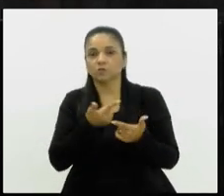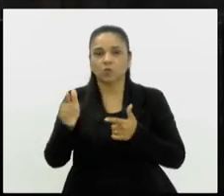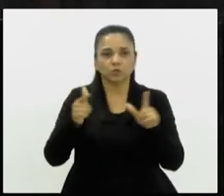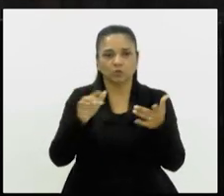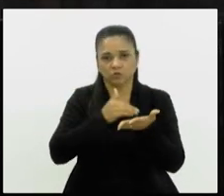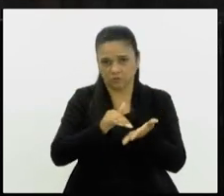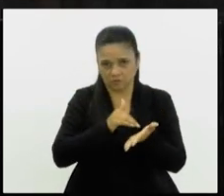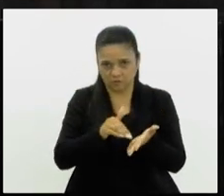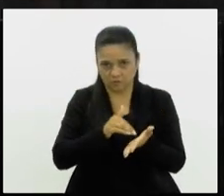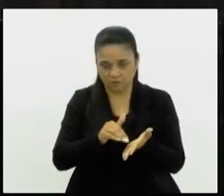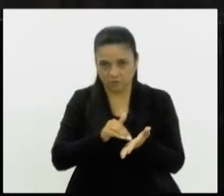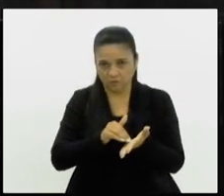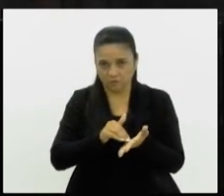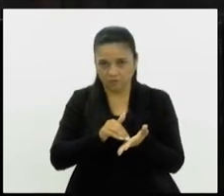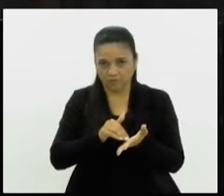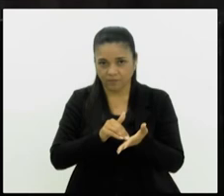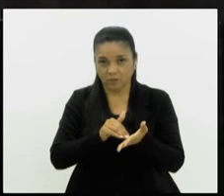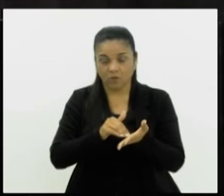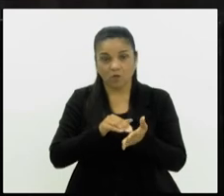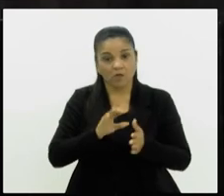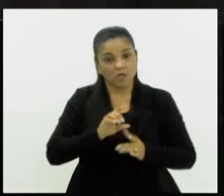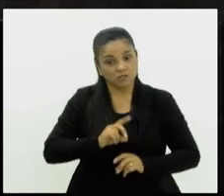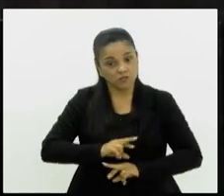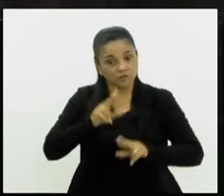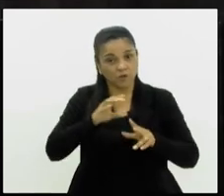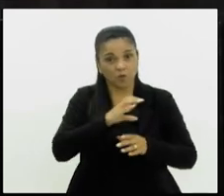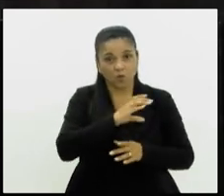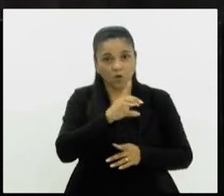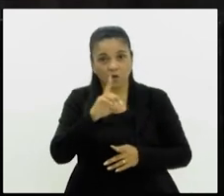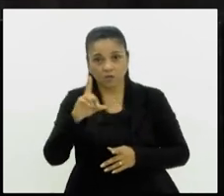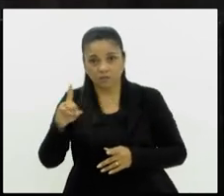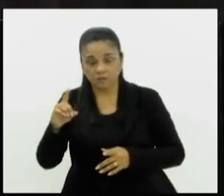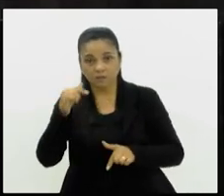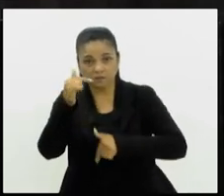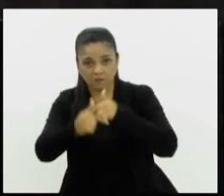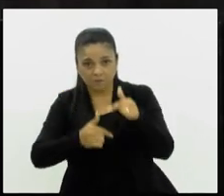secretários. Uma coisa é coordenar trabalhos,